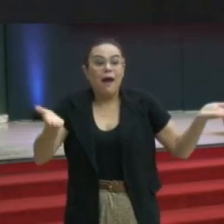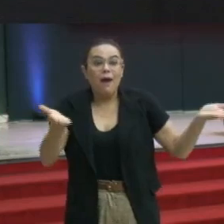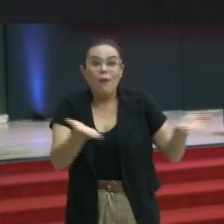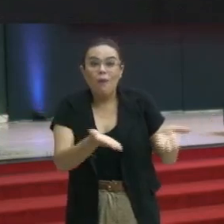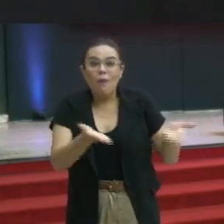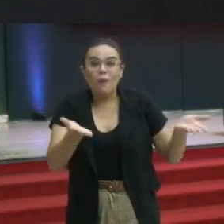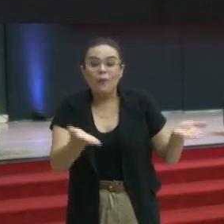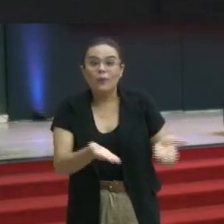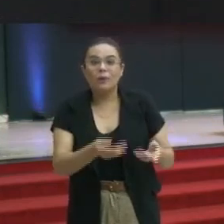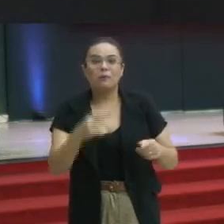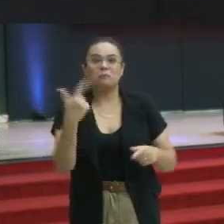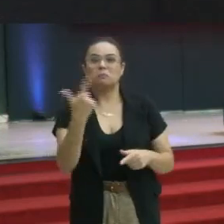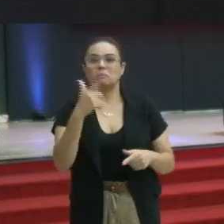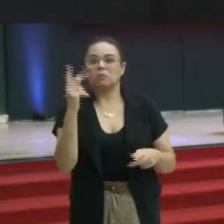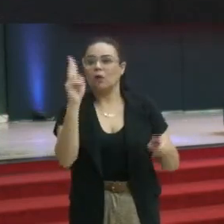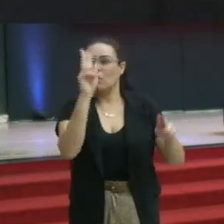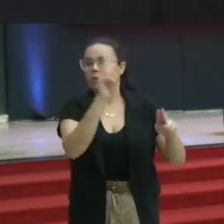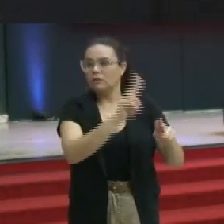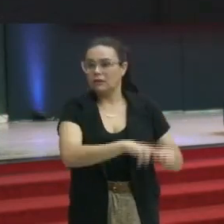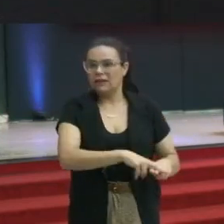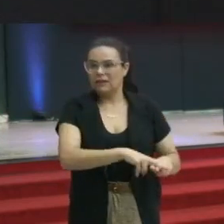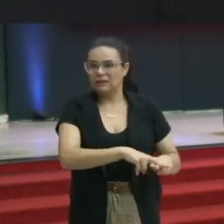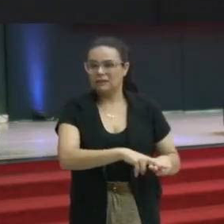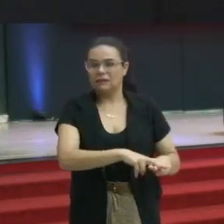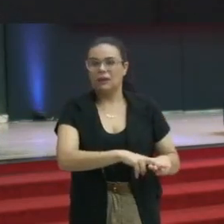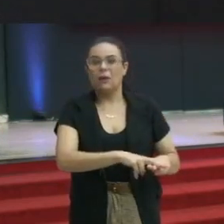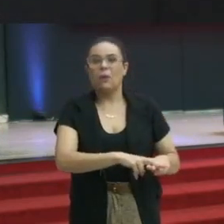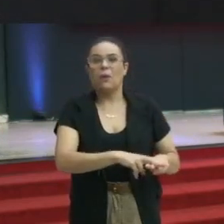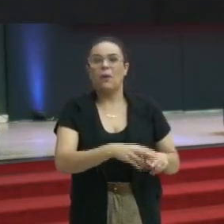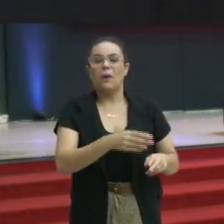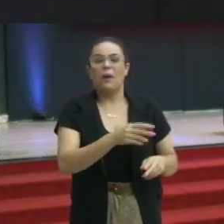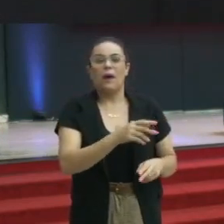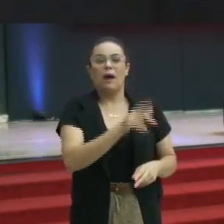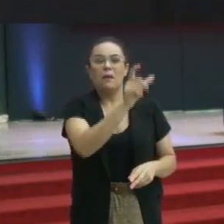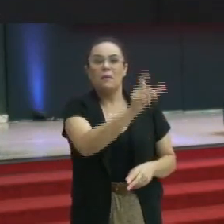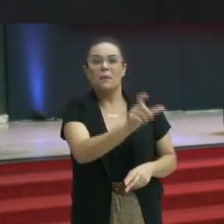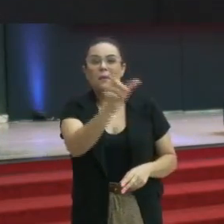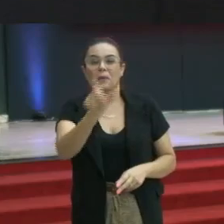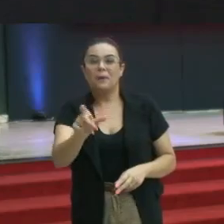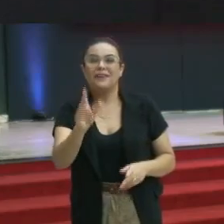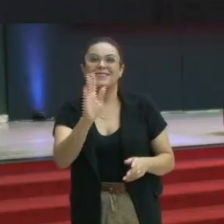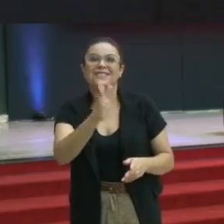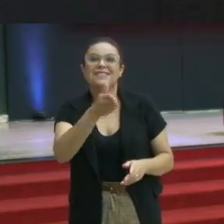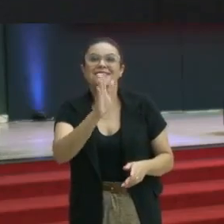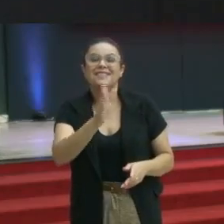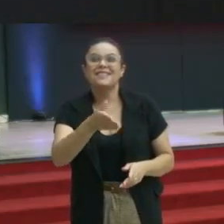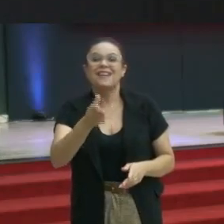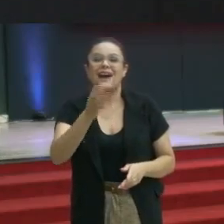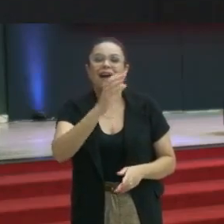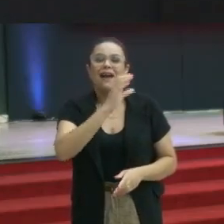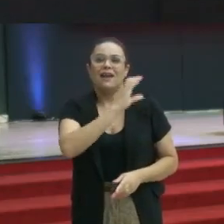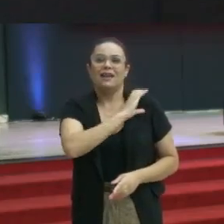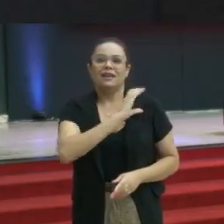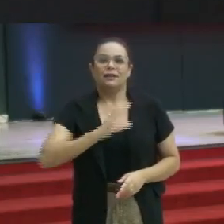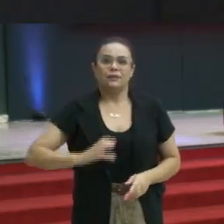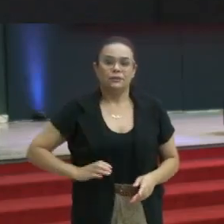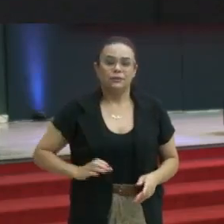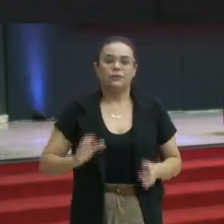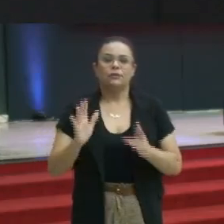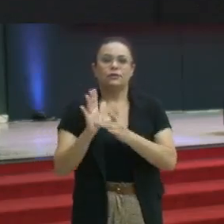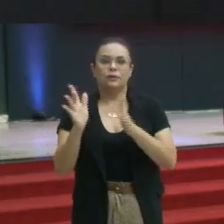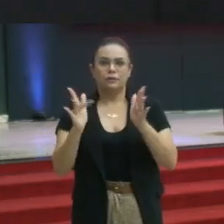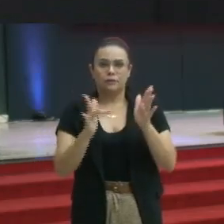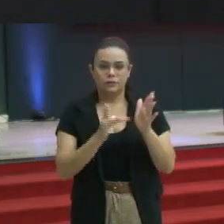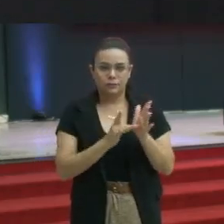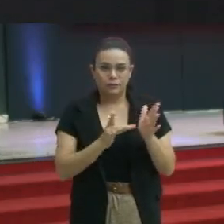condenação para aqueles que estão em Cristo Jesus. E vou dizer uma coisa para